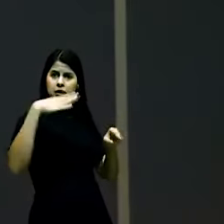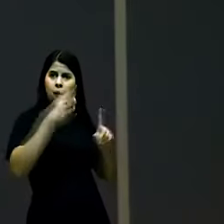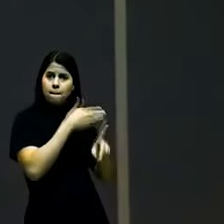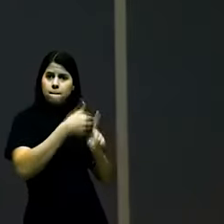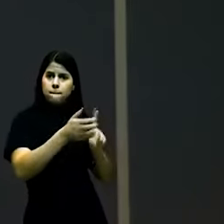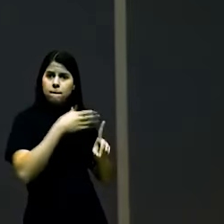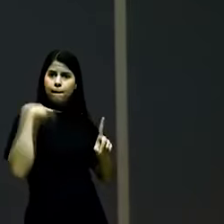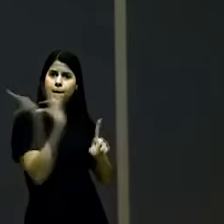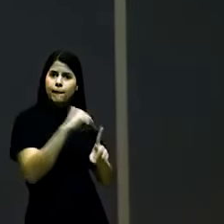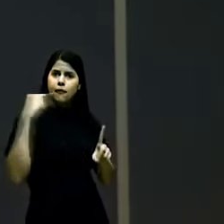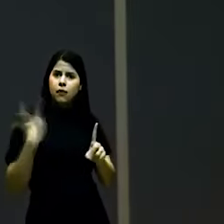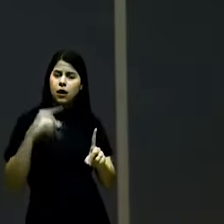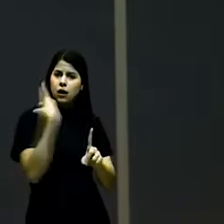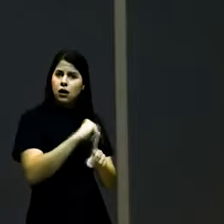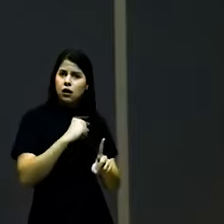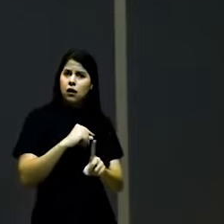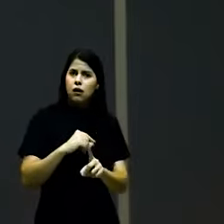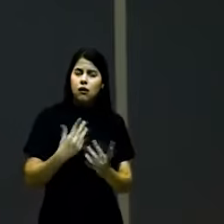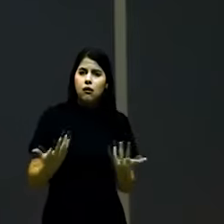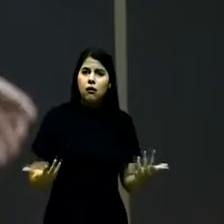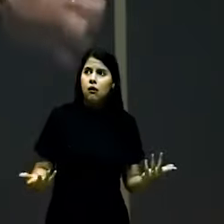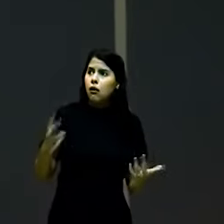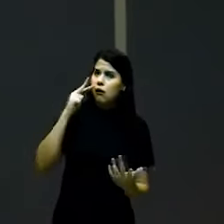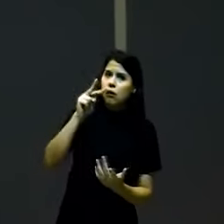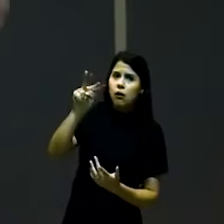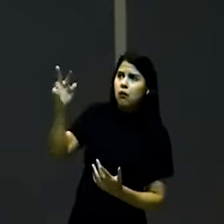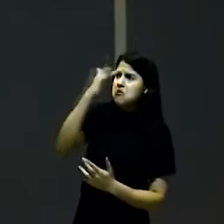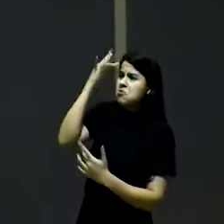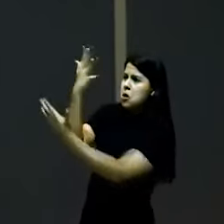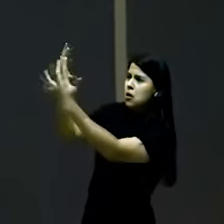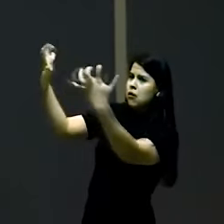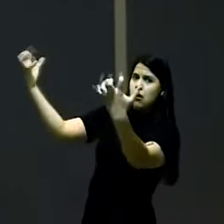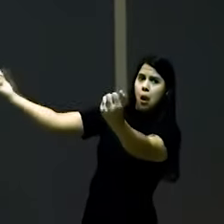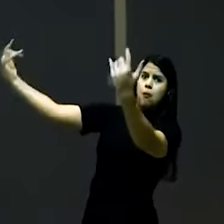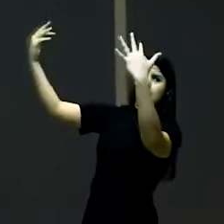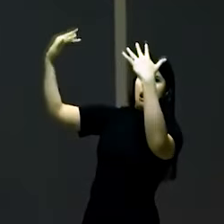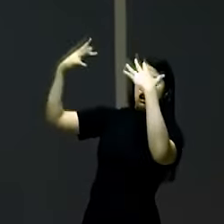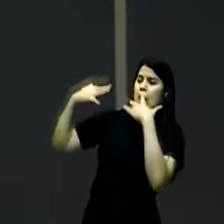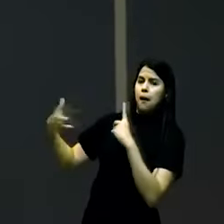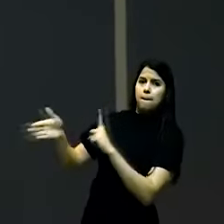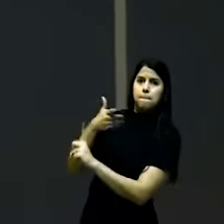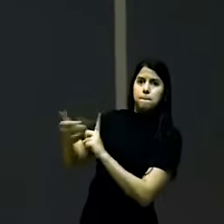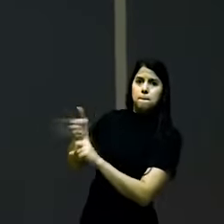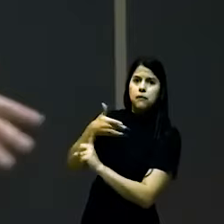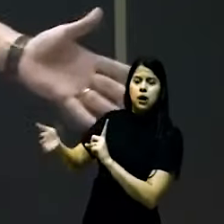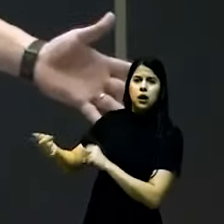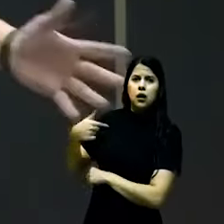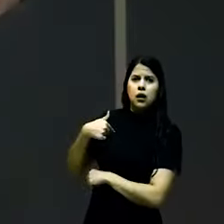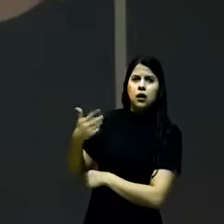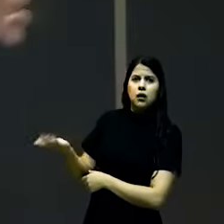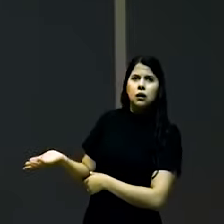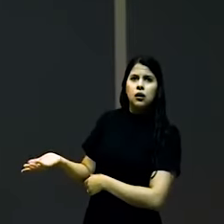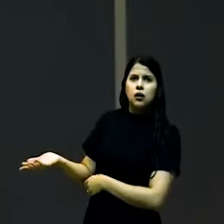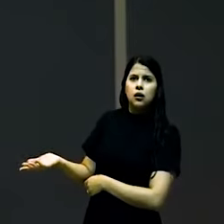certo. O baixinho até aguento, mas se vir tudo aquela galera, não dá. O técnico olhou